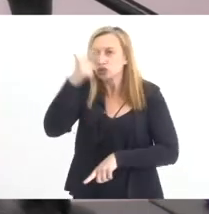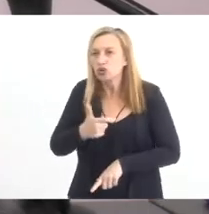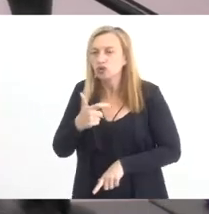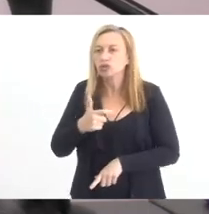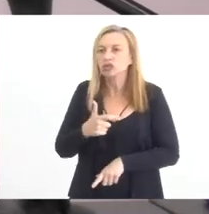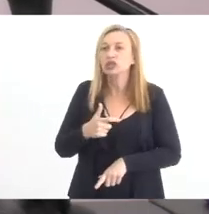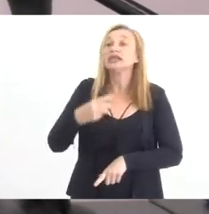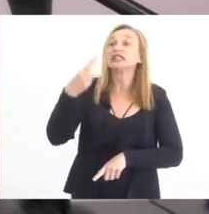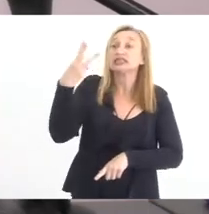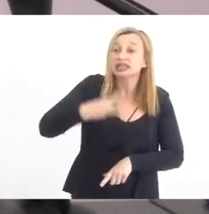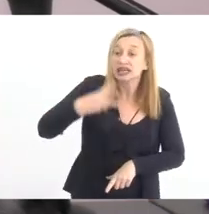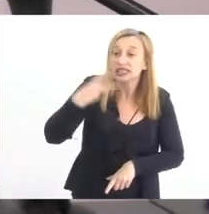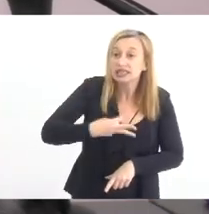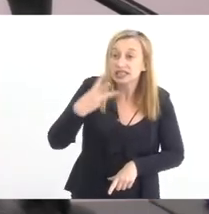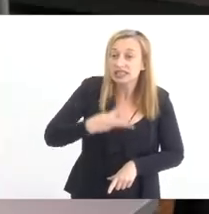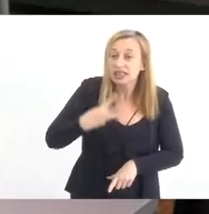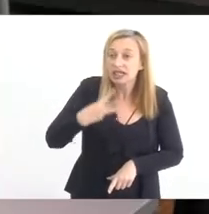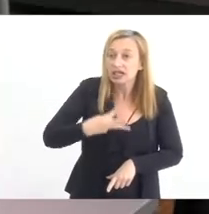mandato,